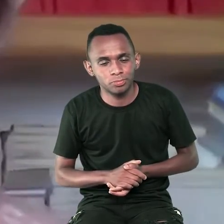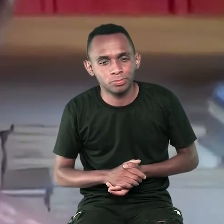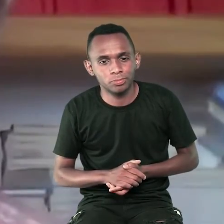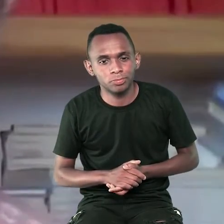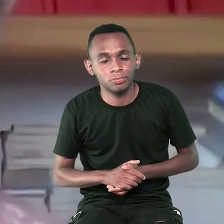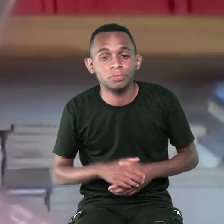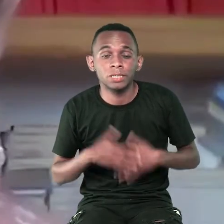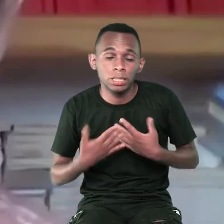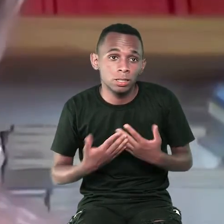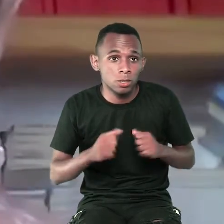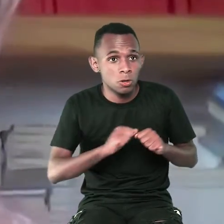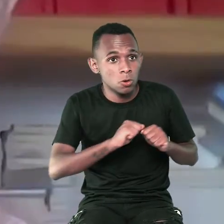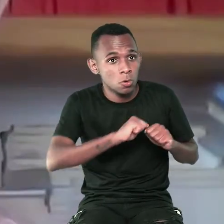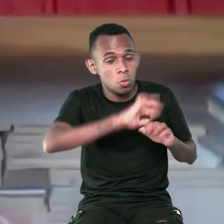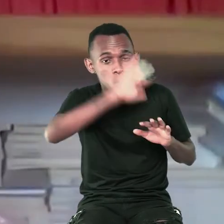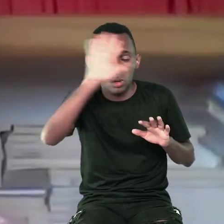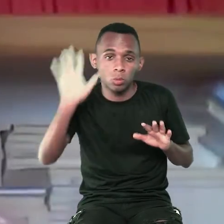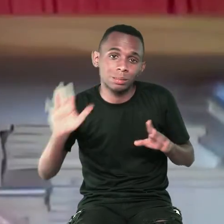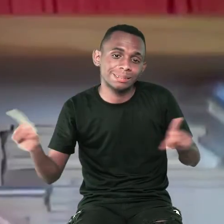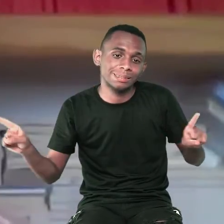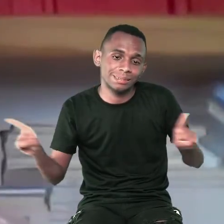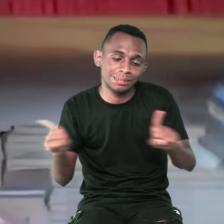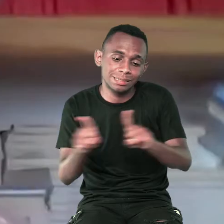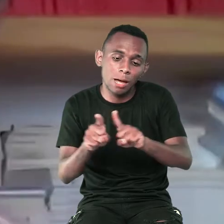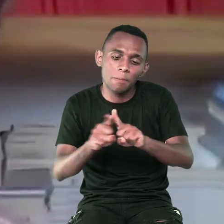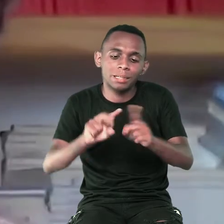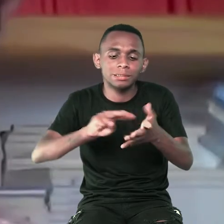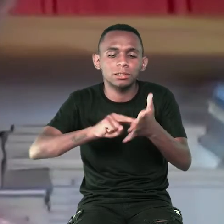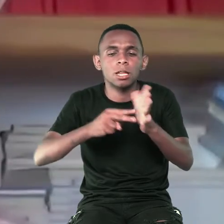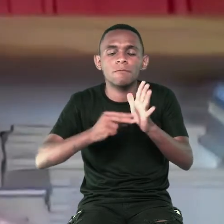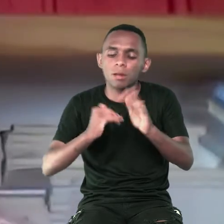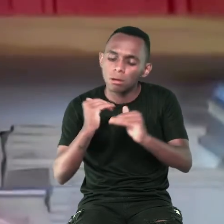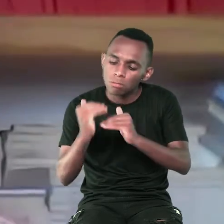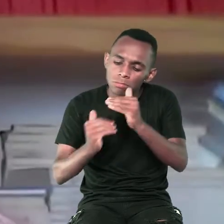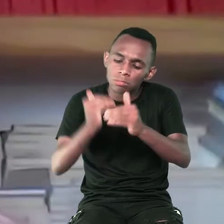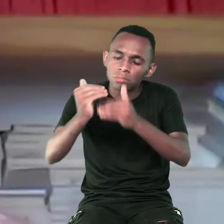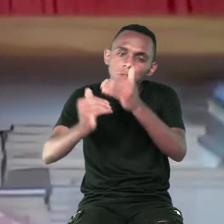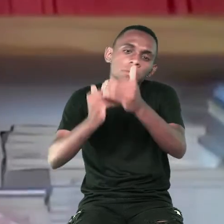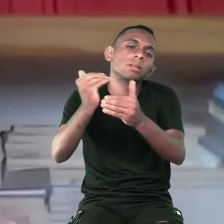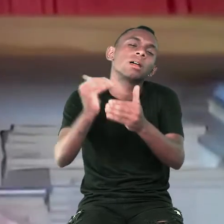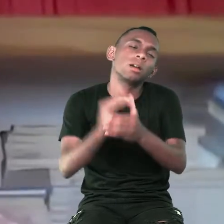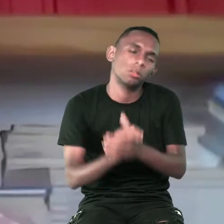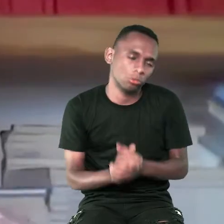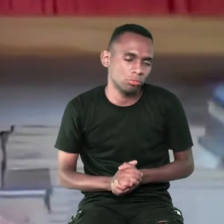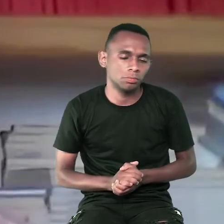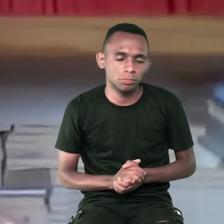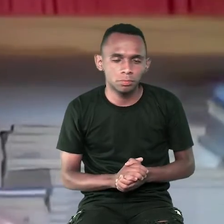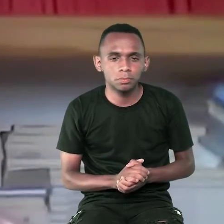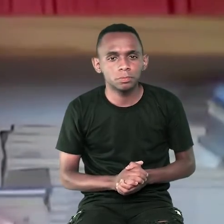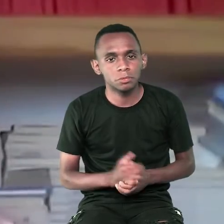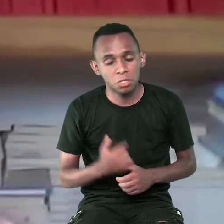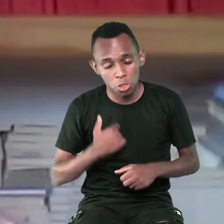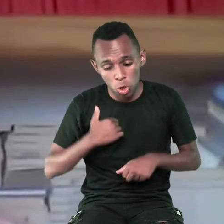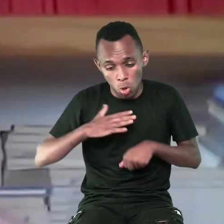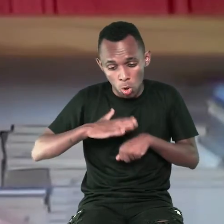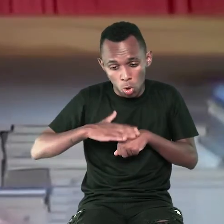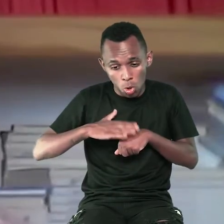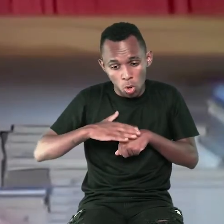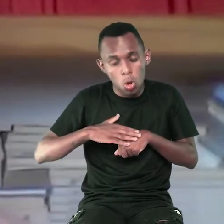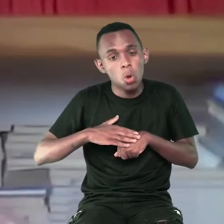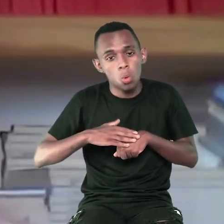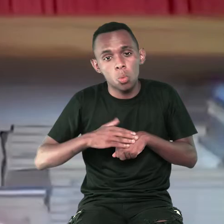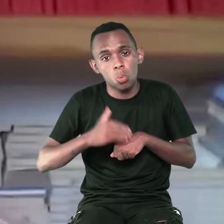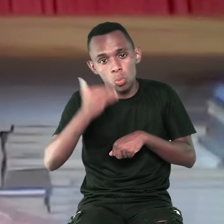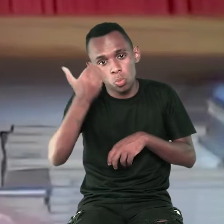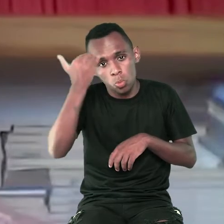E arco-íris também é um símbolo de prosperidade, né? Eu sou um bandista